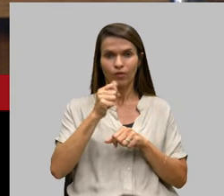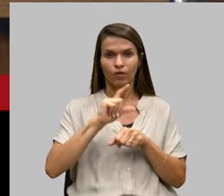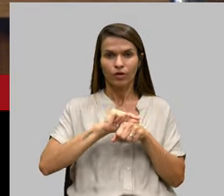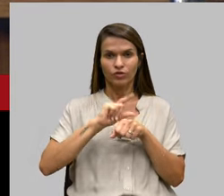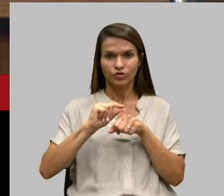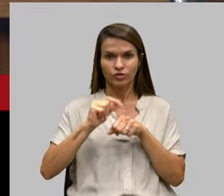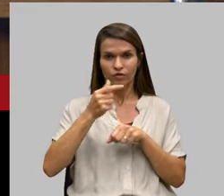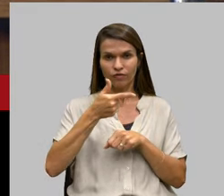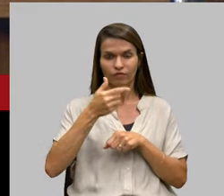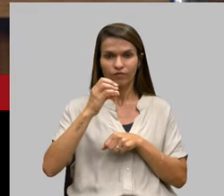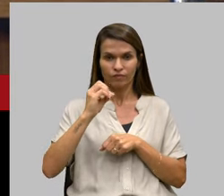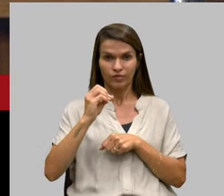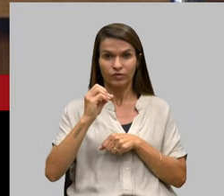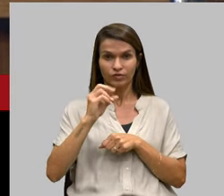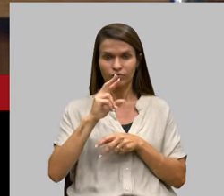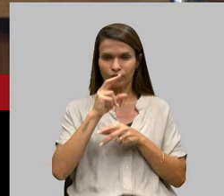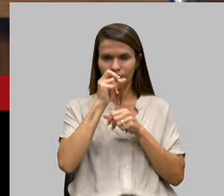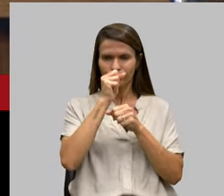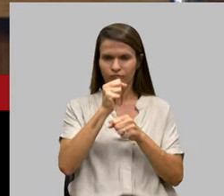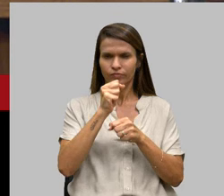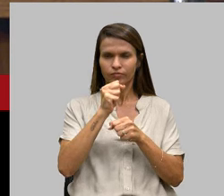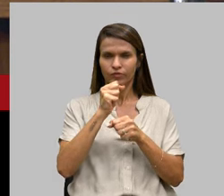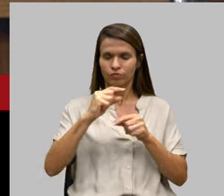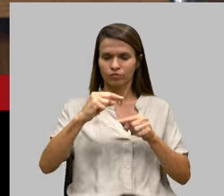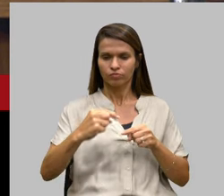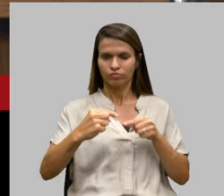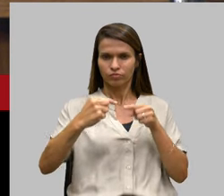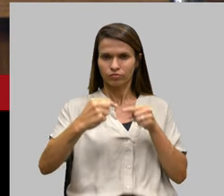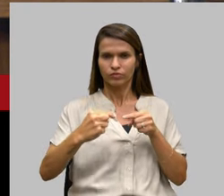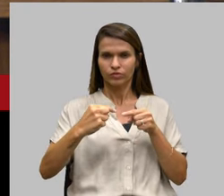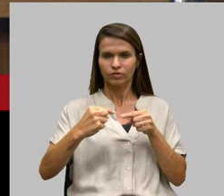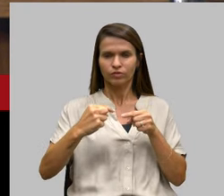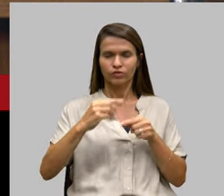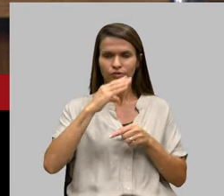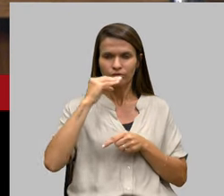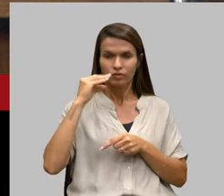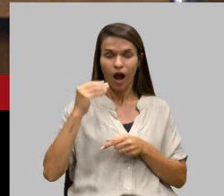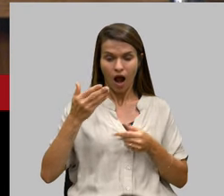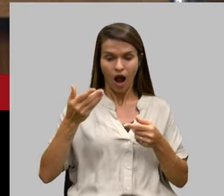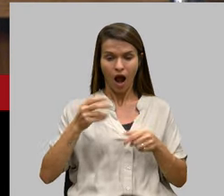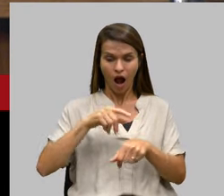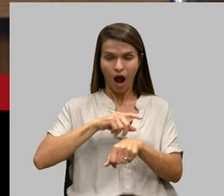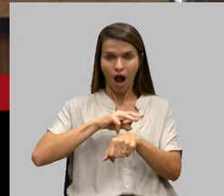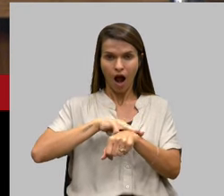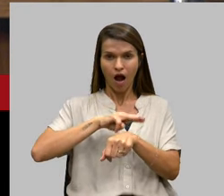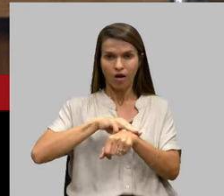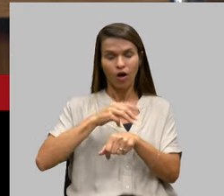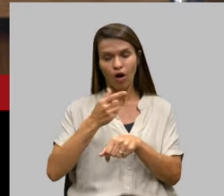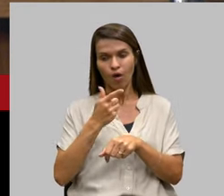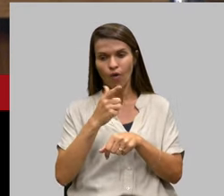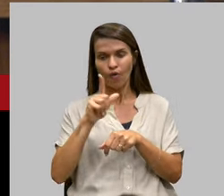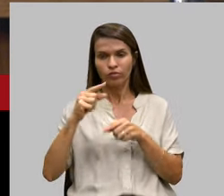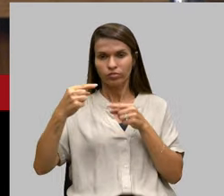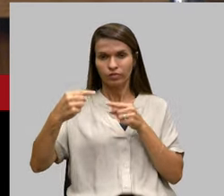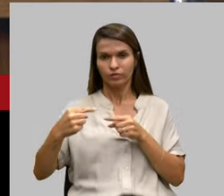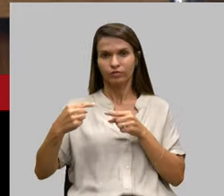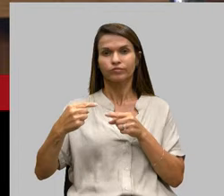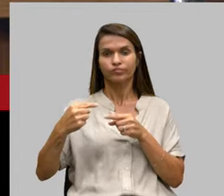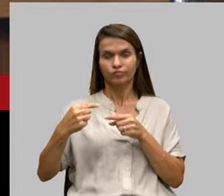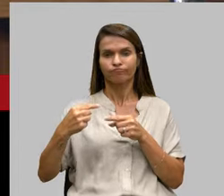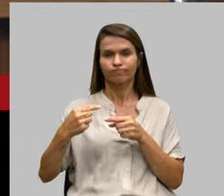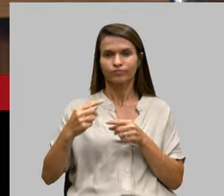forte mas não enfrentaram a resistência dos Servidores agora é a hora de enfrentar a outra resistência que certamente será daqueles que